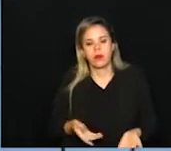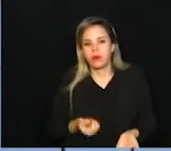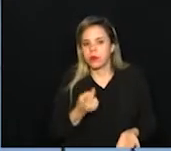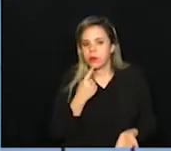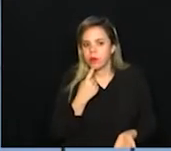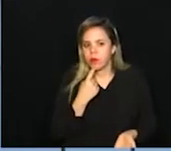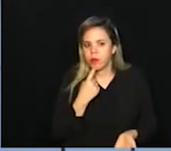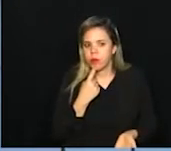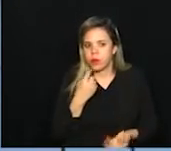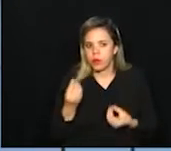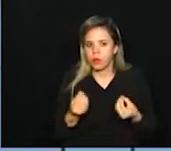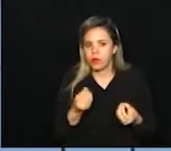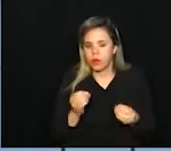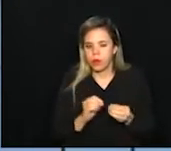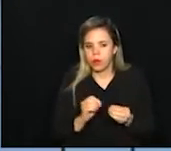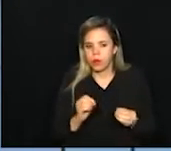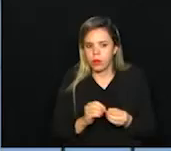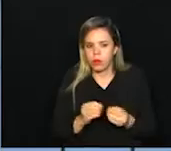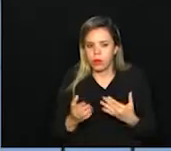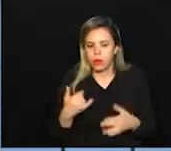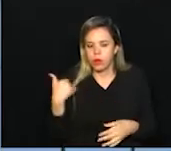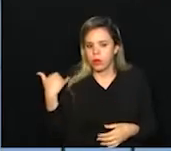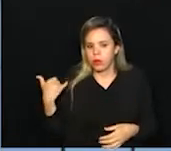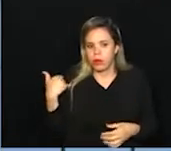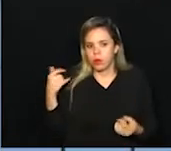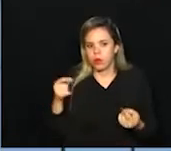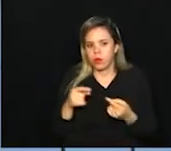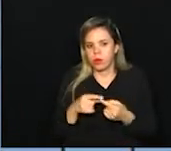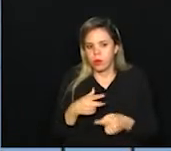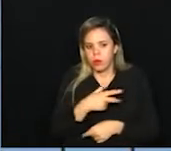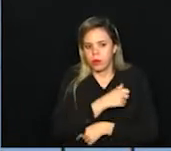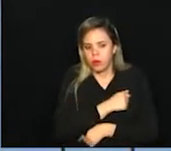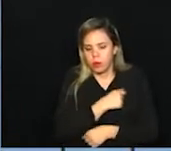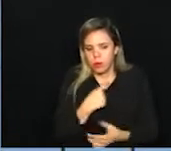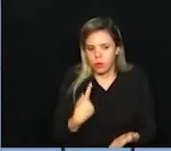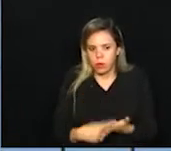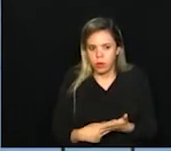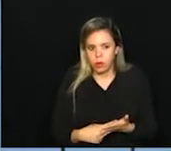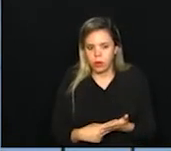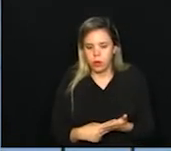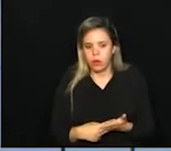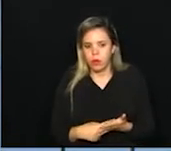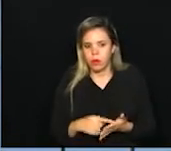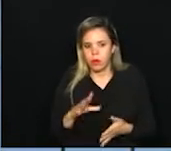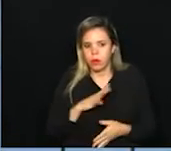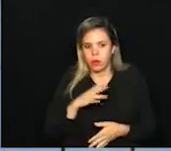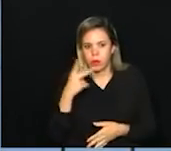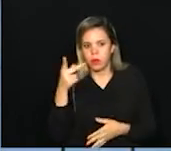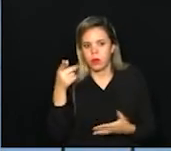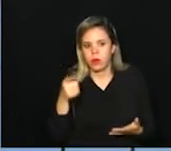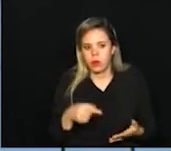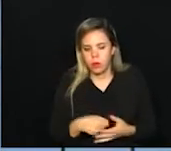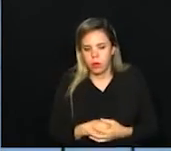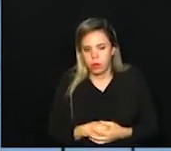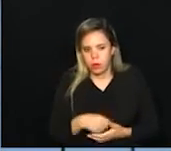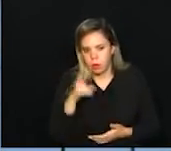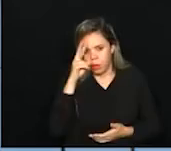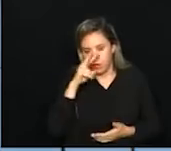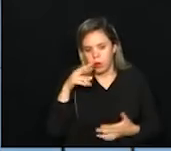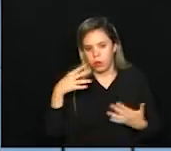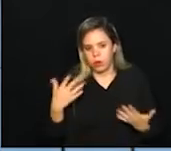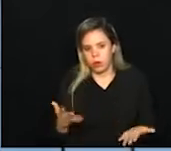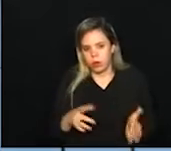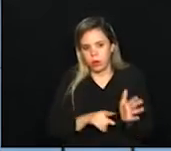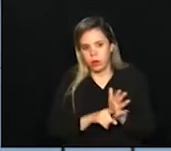Campinas como está e em qual idade está também o agendamento aí na sua cidade. Lembrando, então, que